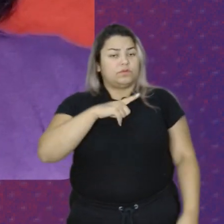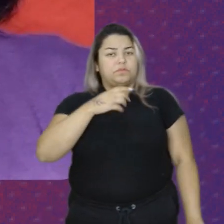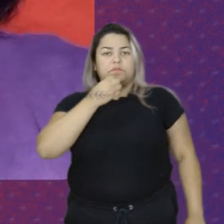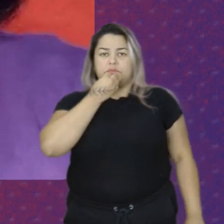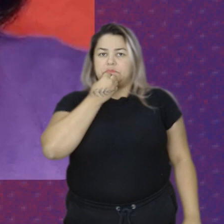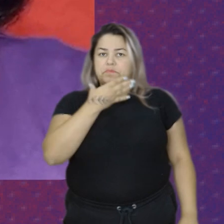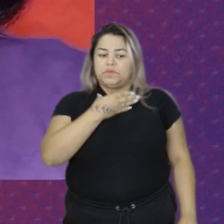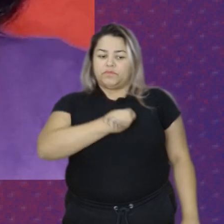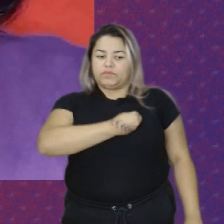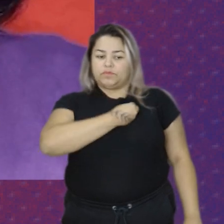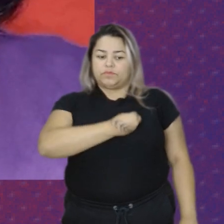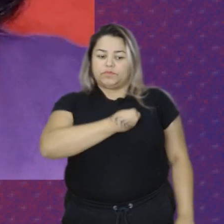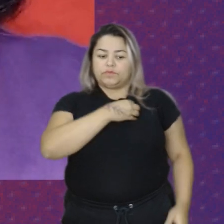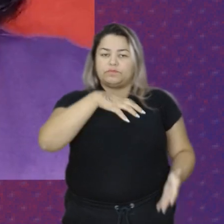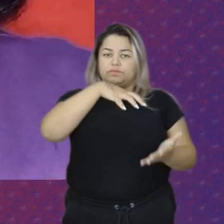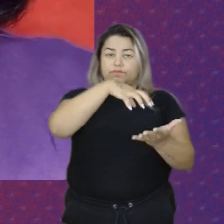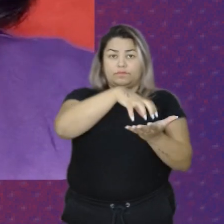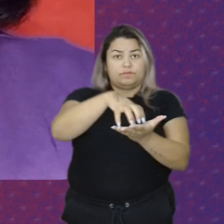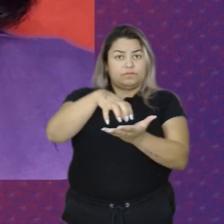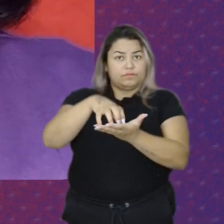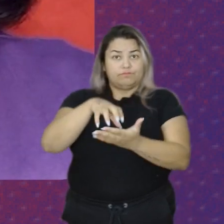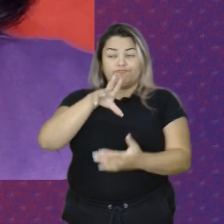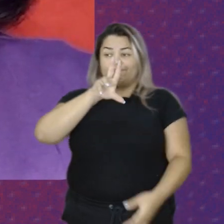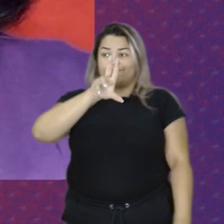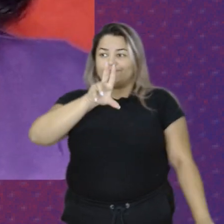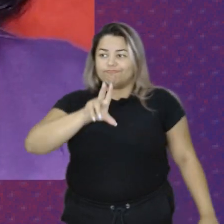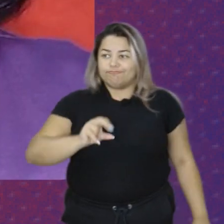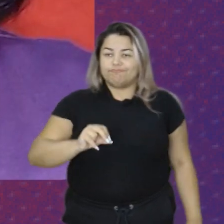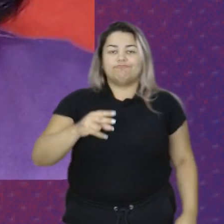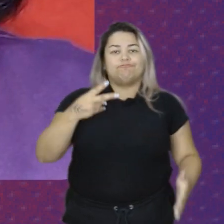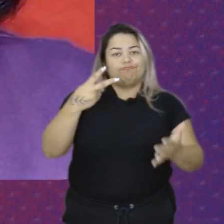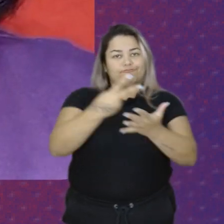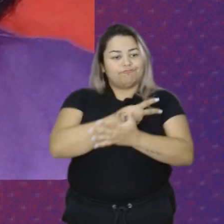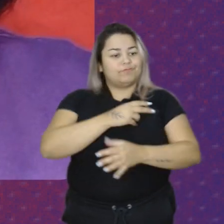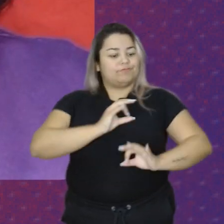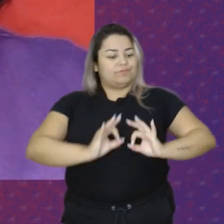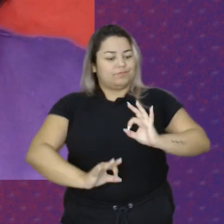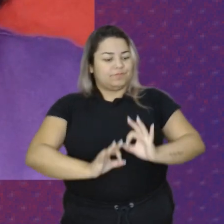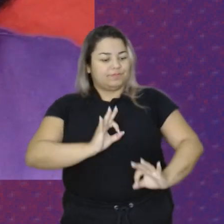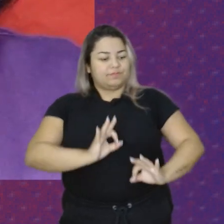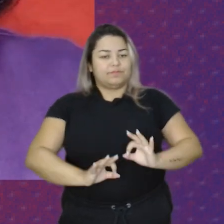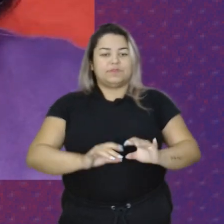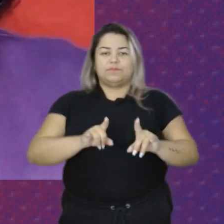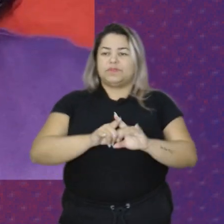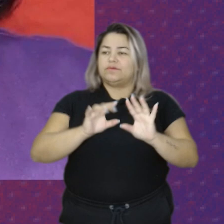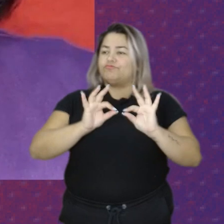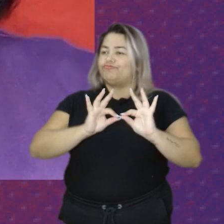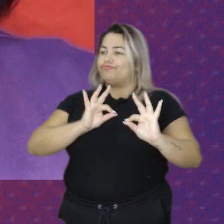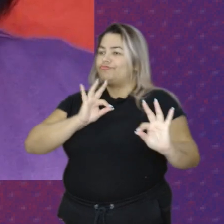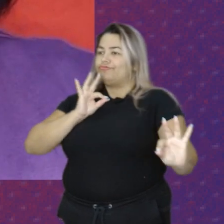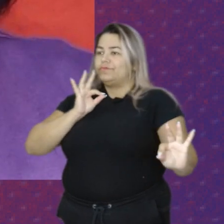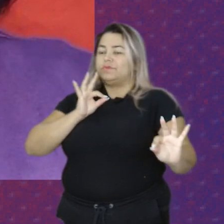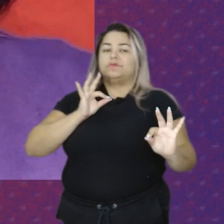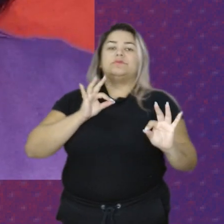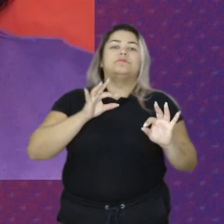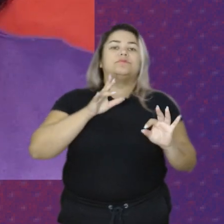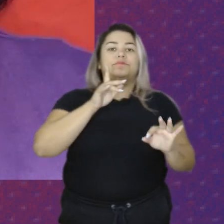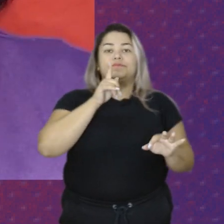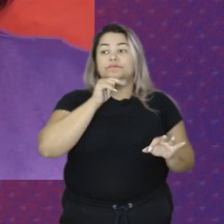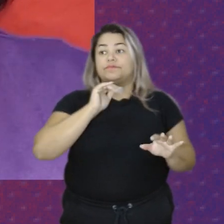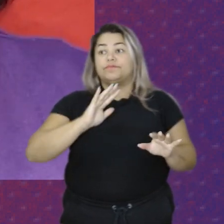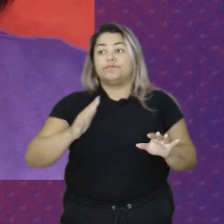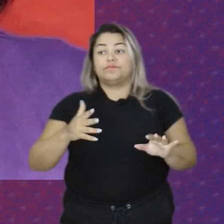viver no seu território. E não é isso que tem acontecido, A justiça ambiental, ela está muito longe dos ribeirinhos,